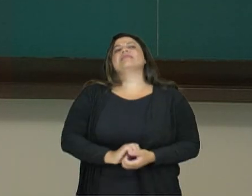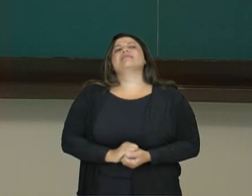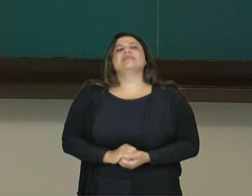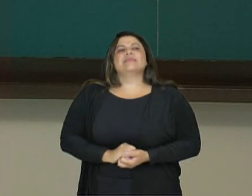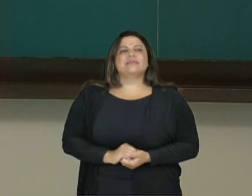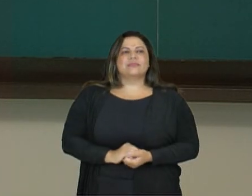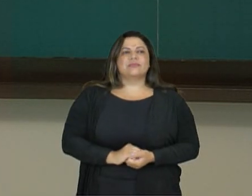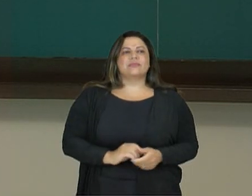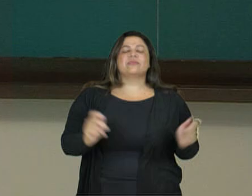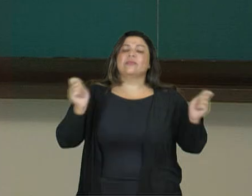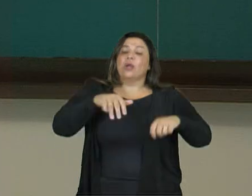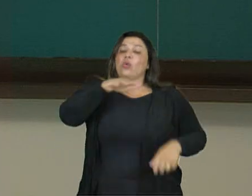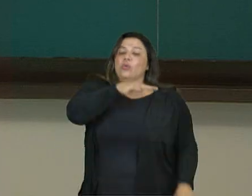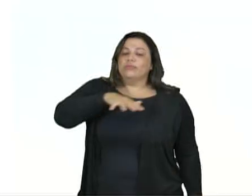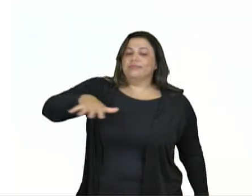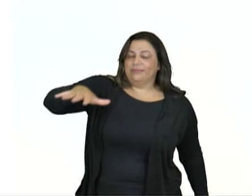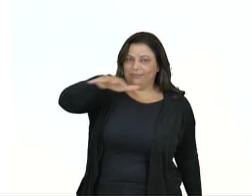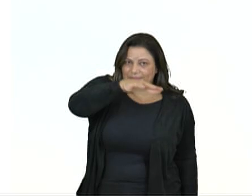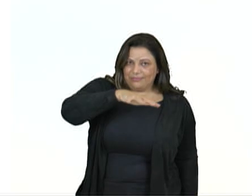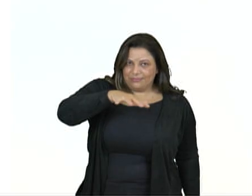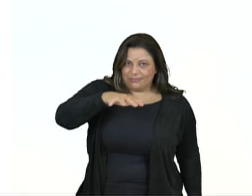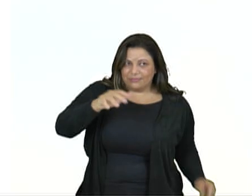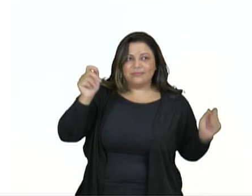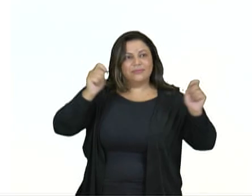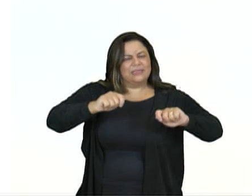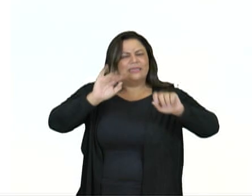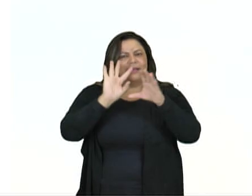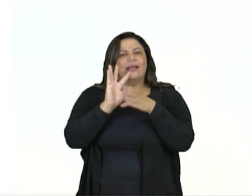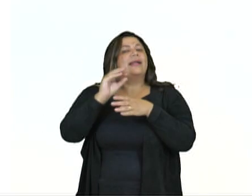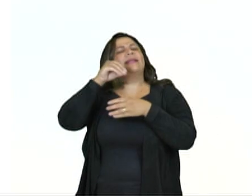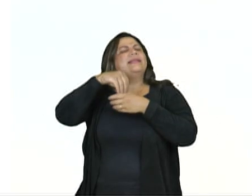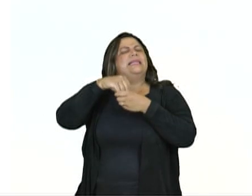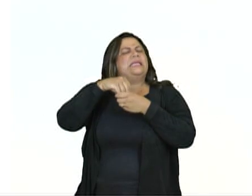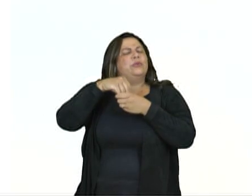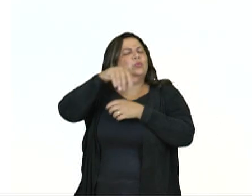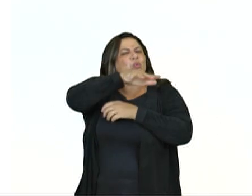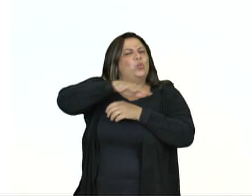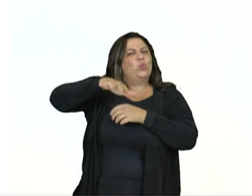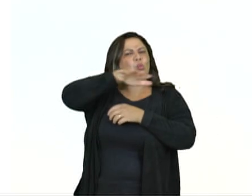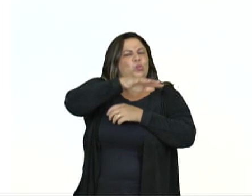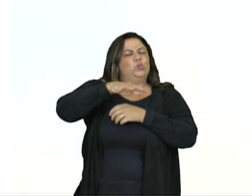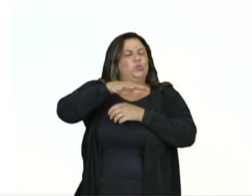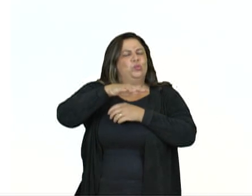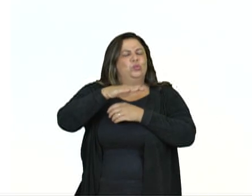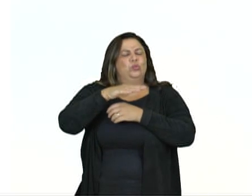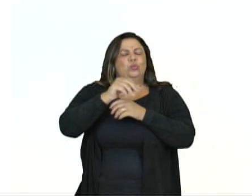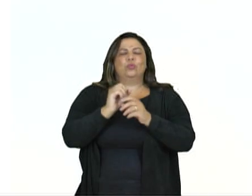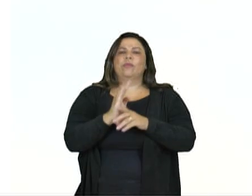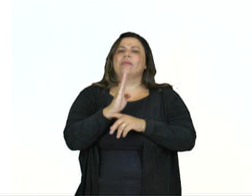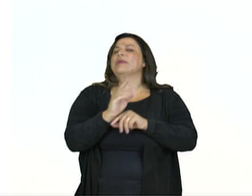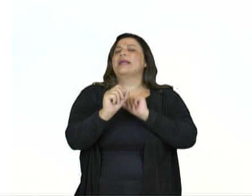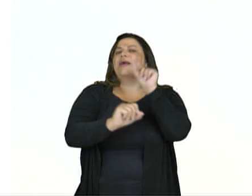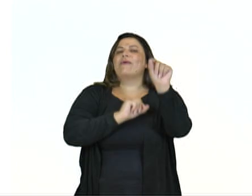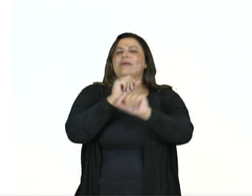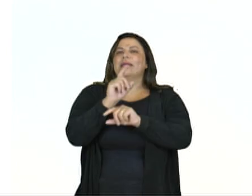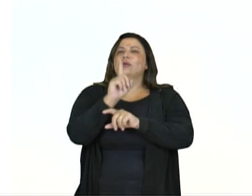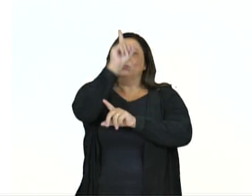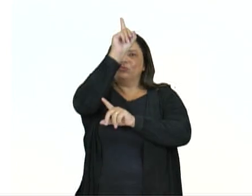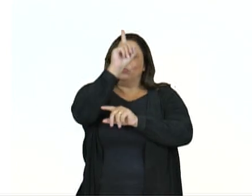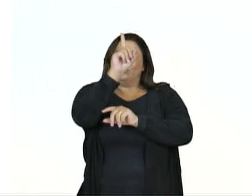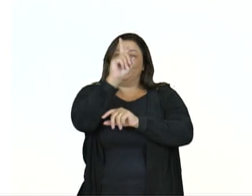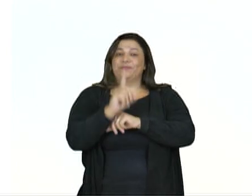Sobre o espaço também, dentro do espaço são estudadas as direções, que era isso que eu estava